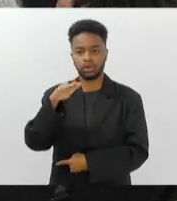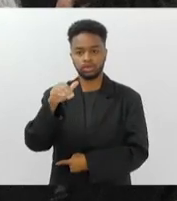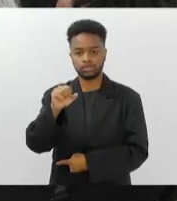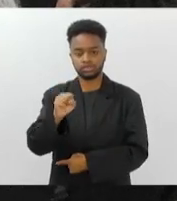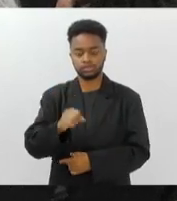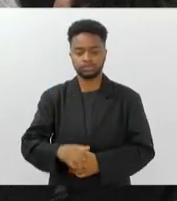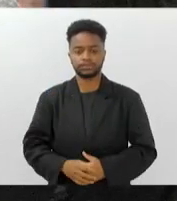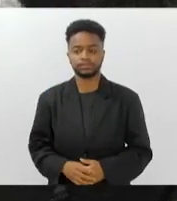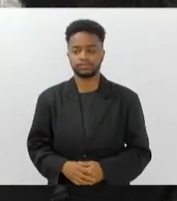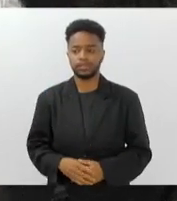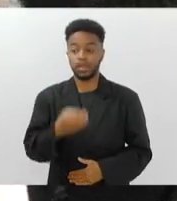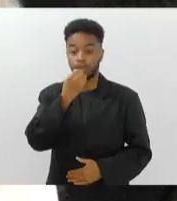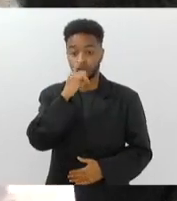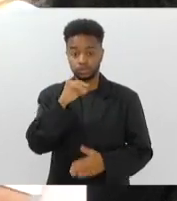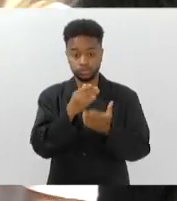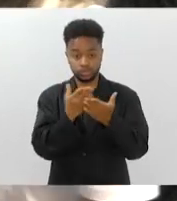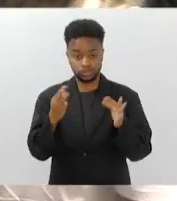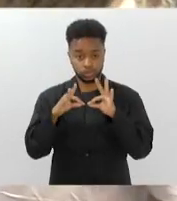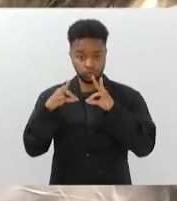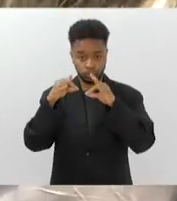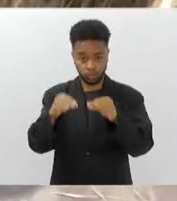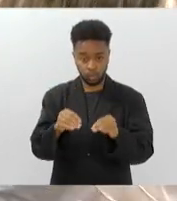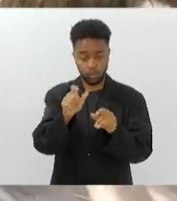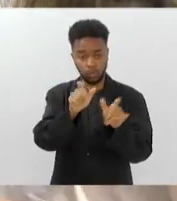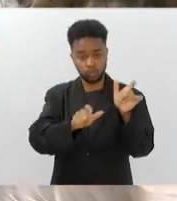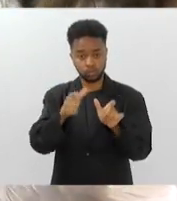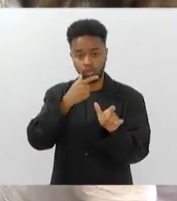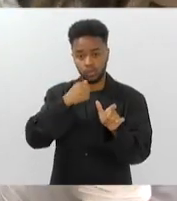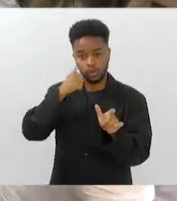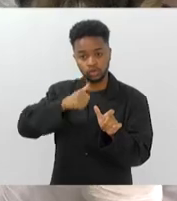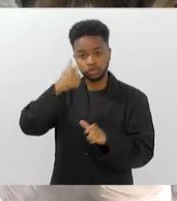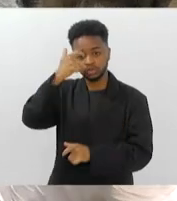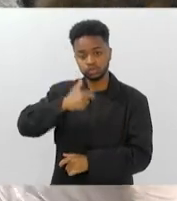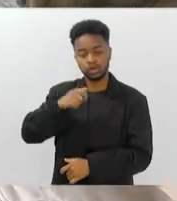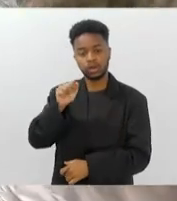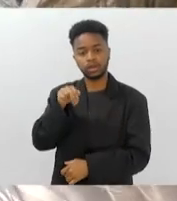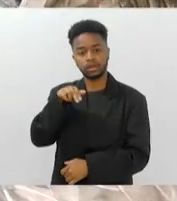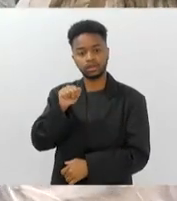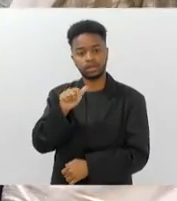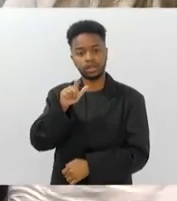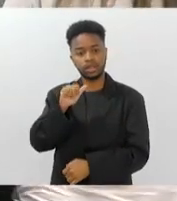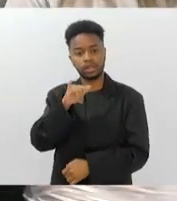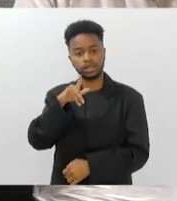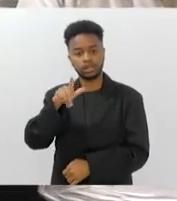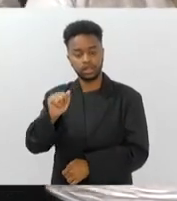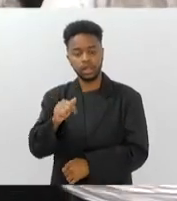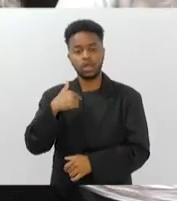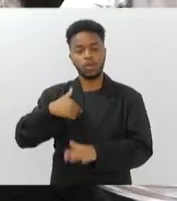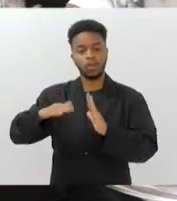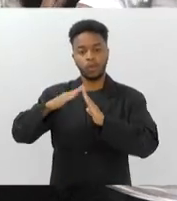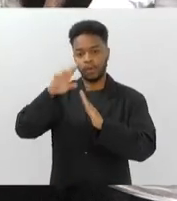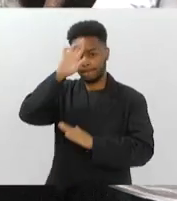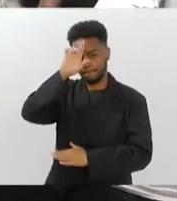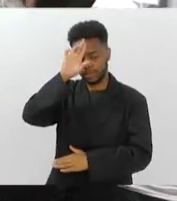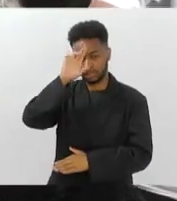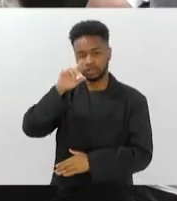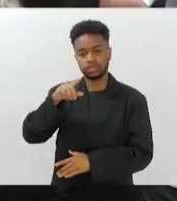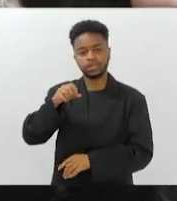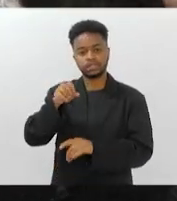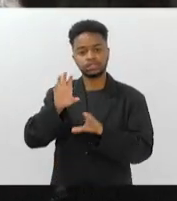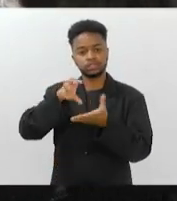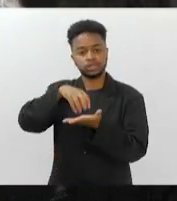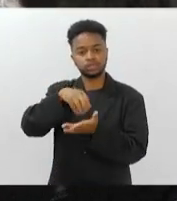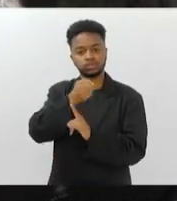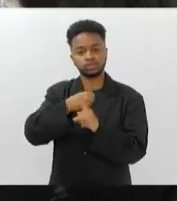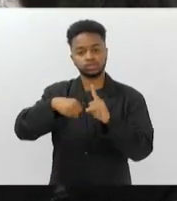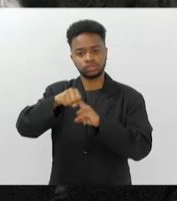Lucas bom dia a todos e todas meu nome é Leila sou do município de Mesquita Centro Social fusão sou da